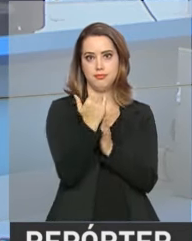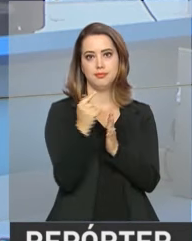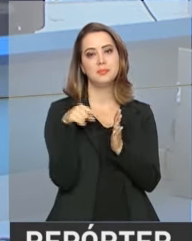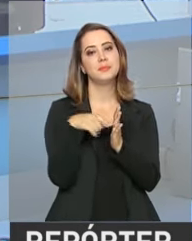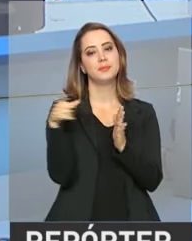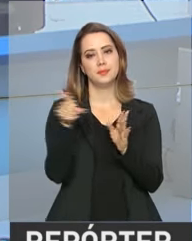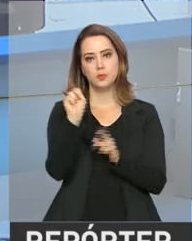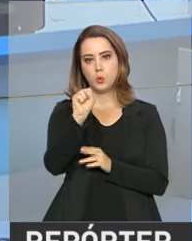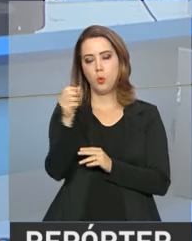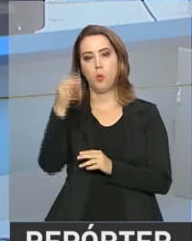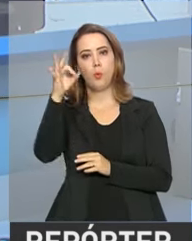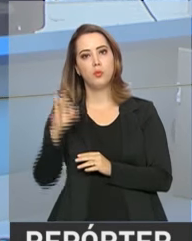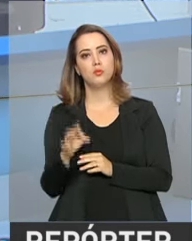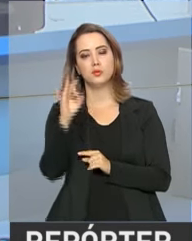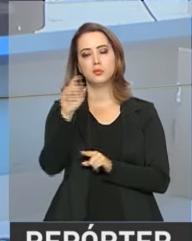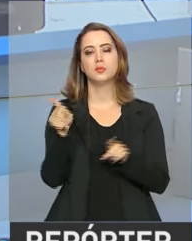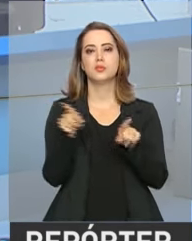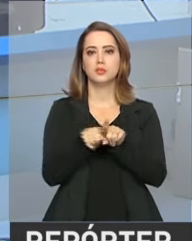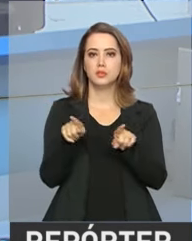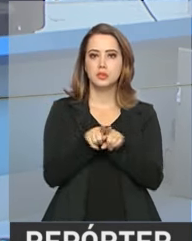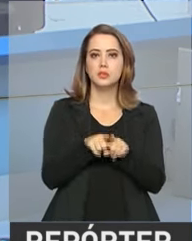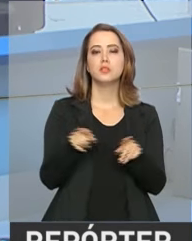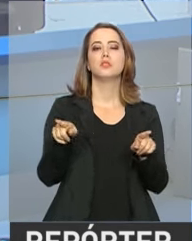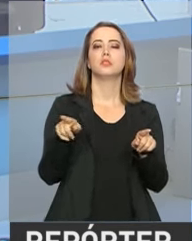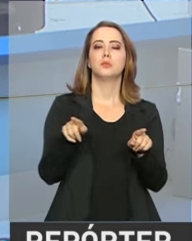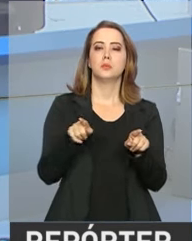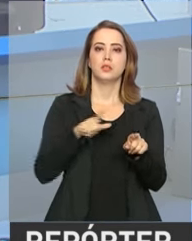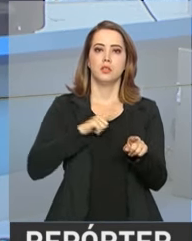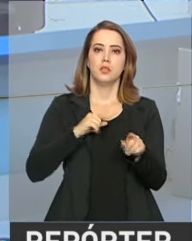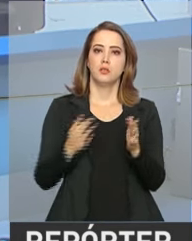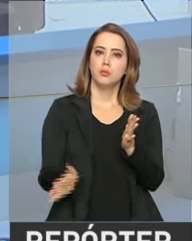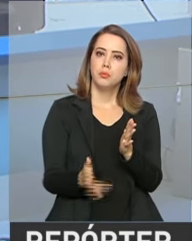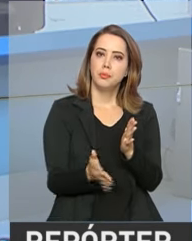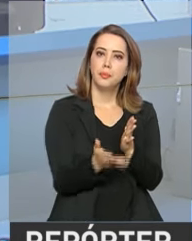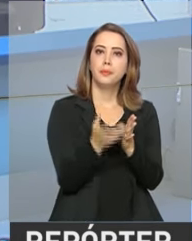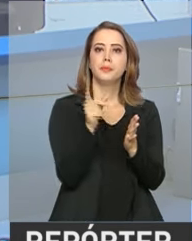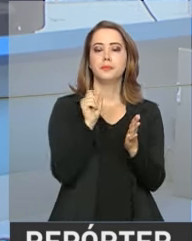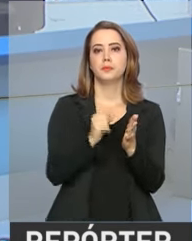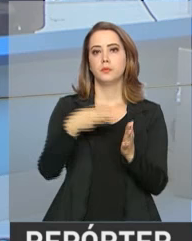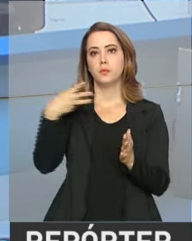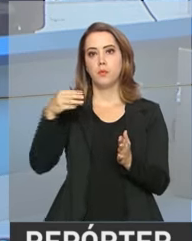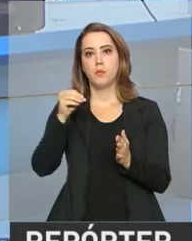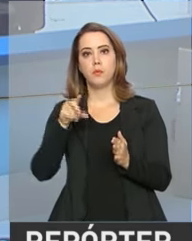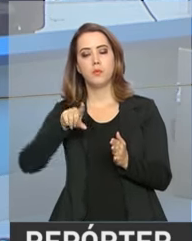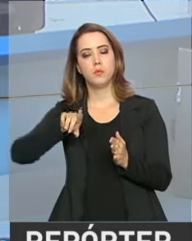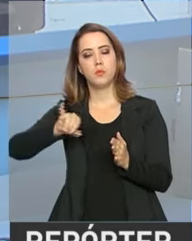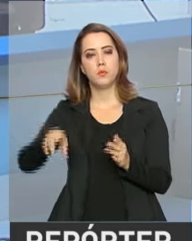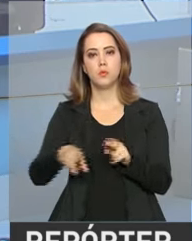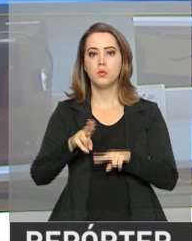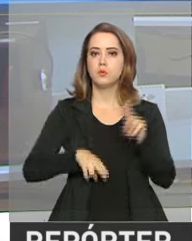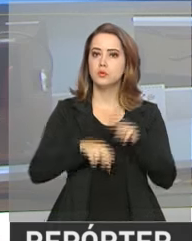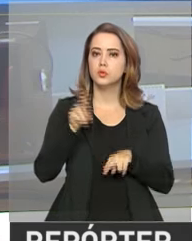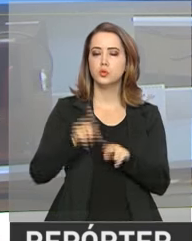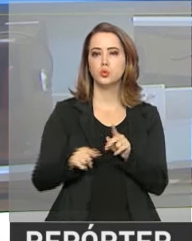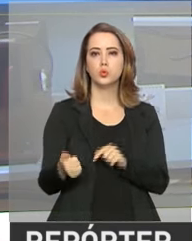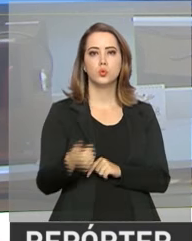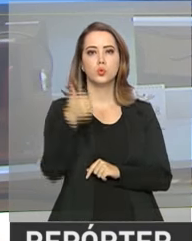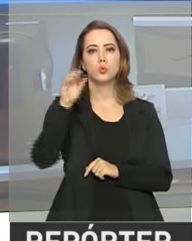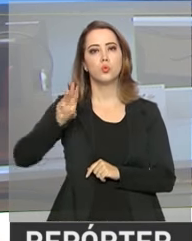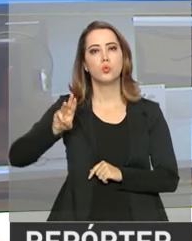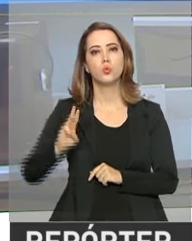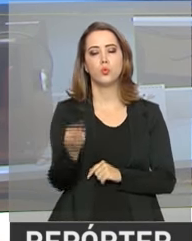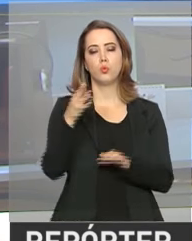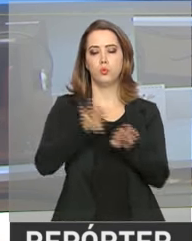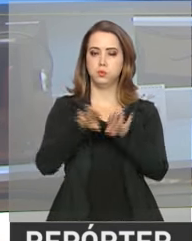recorde alcançado foi a produção diária de petróleo, que no último dia 30 de junho ultrapassou 1 milhão de barris. E